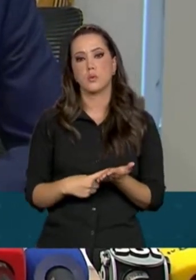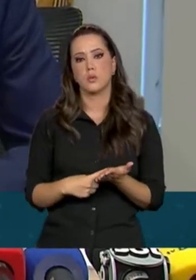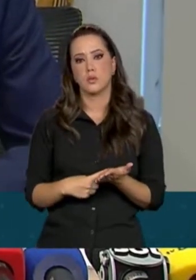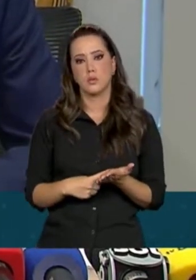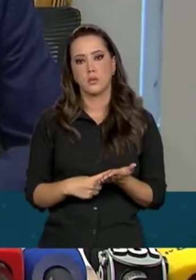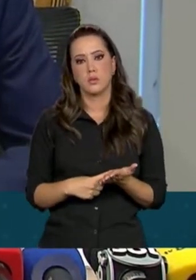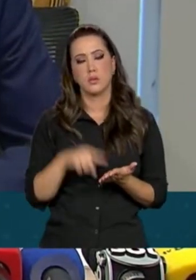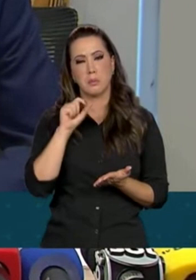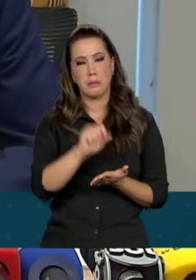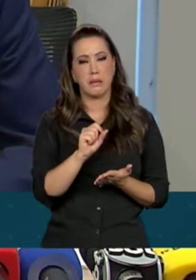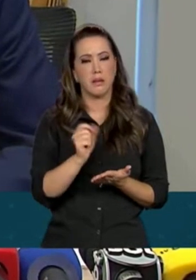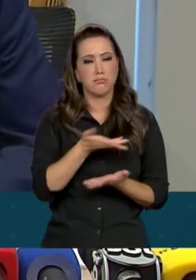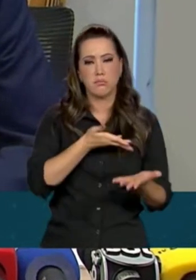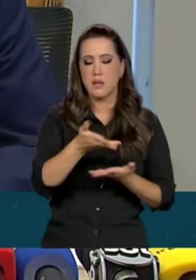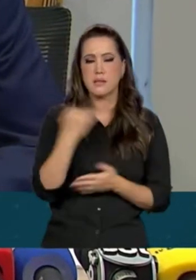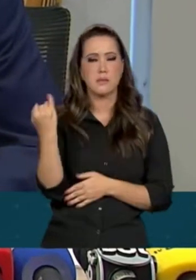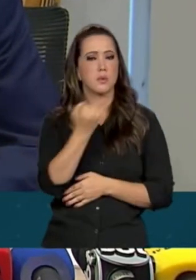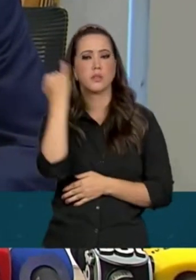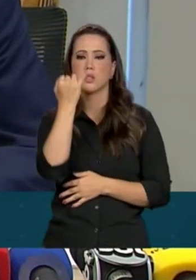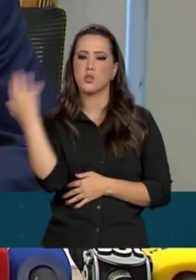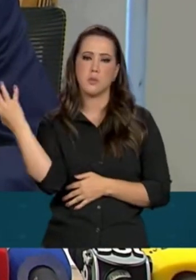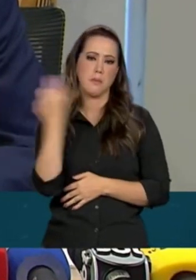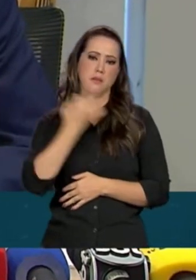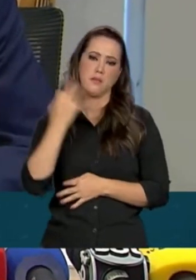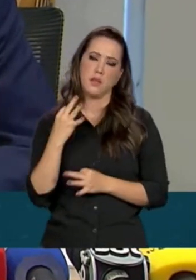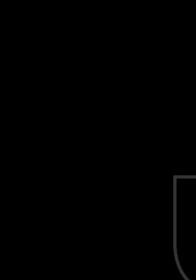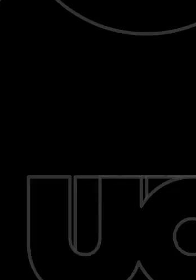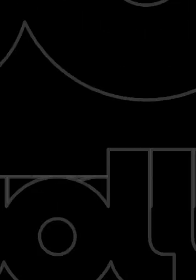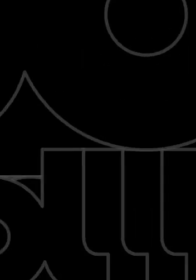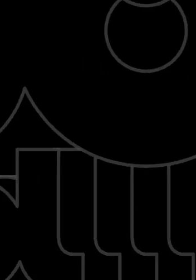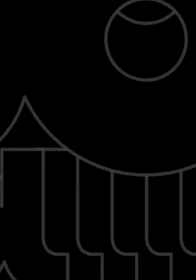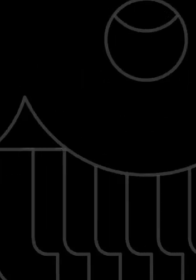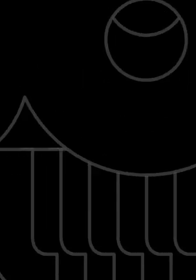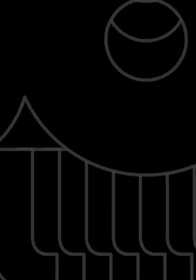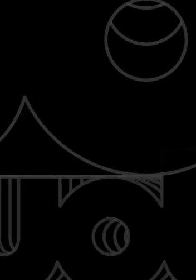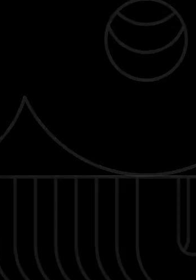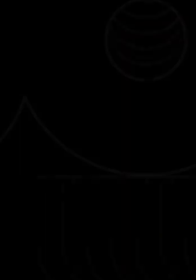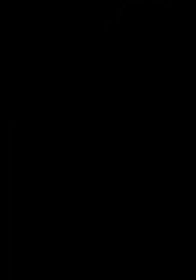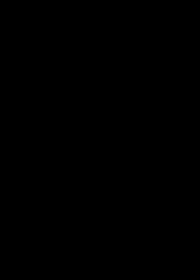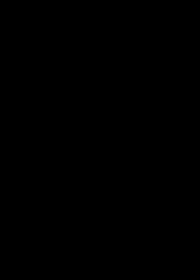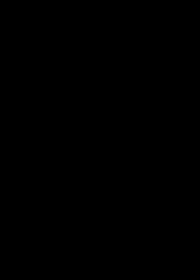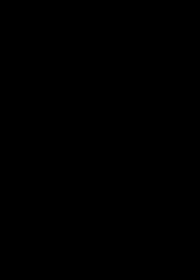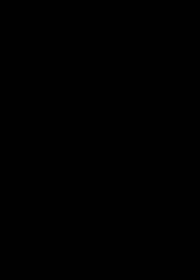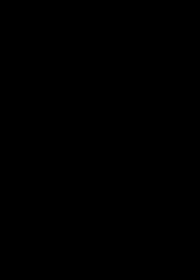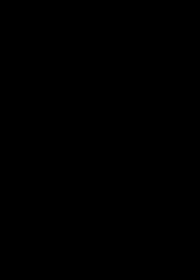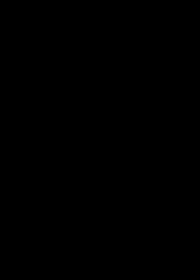para com este tesouro extraordinário que pertence a todos.